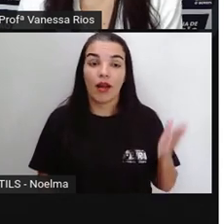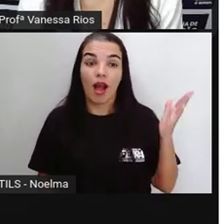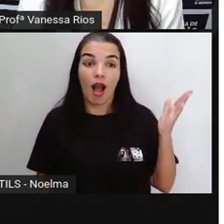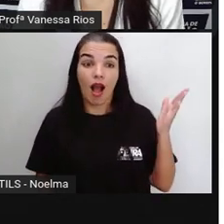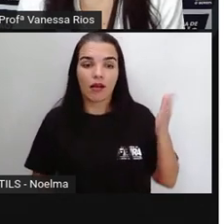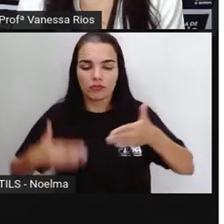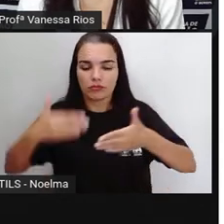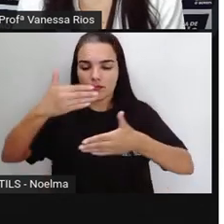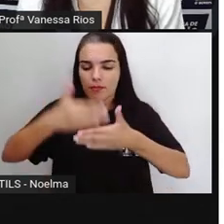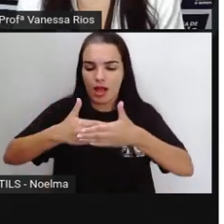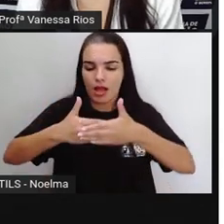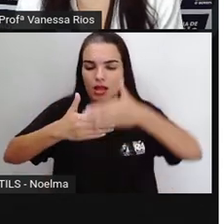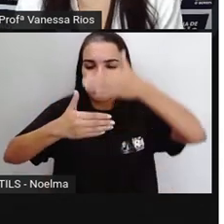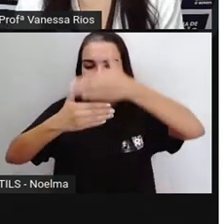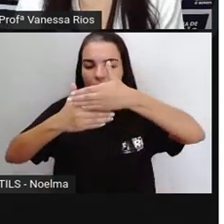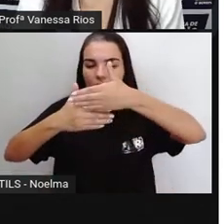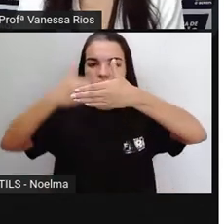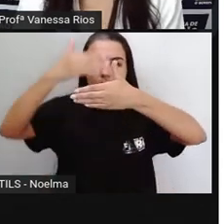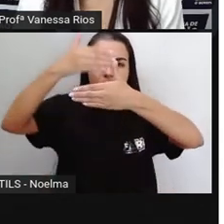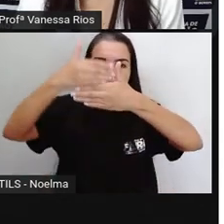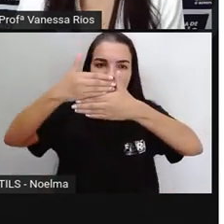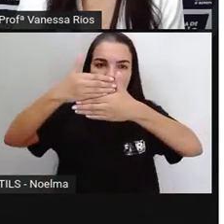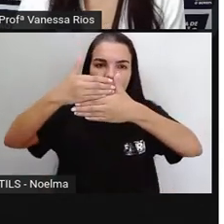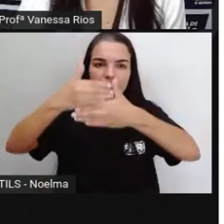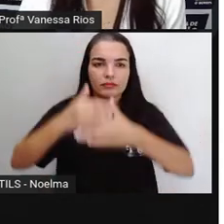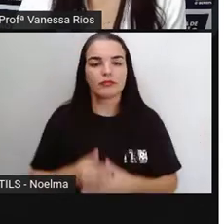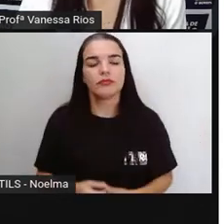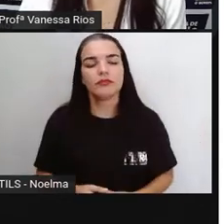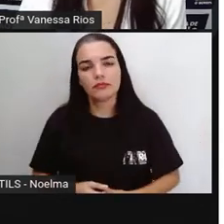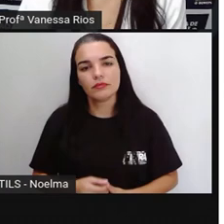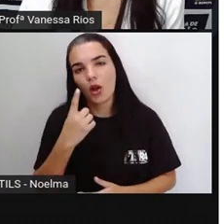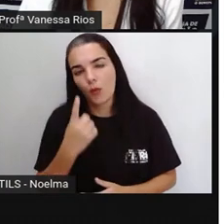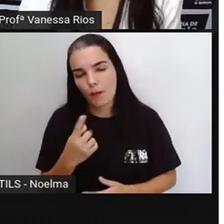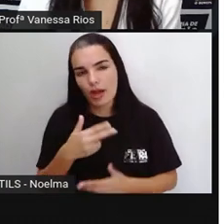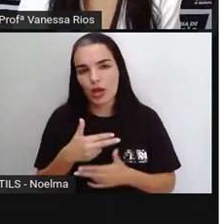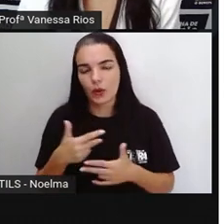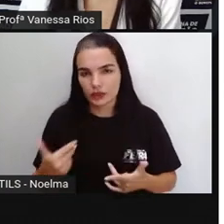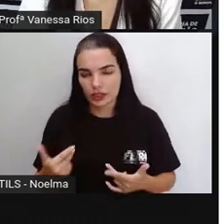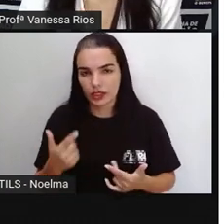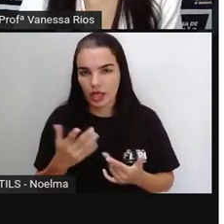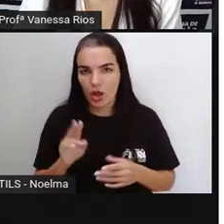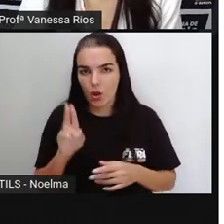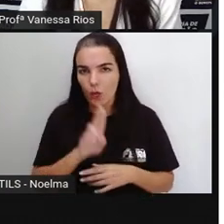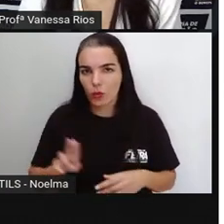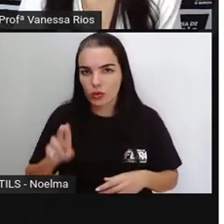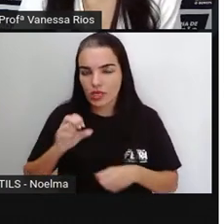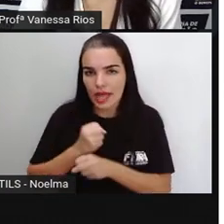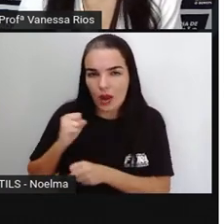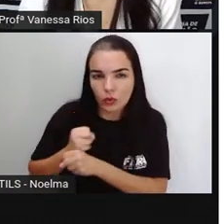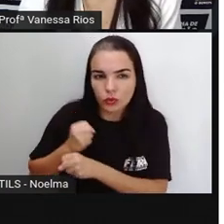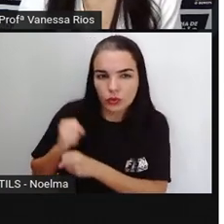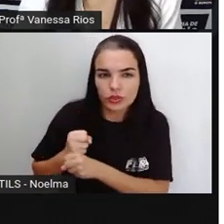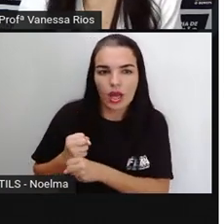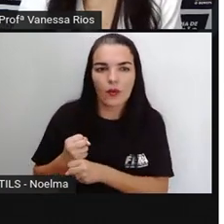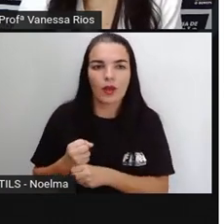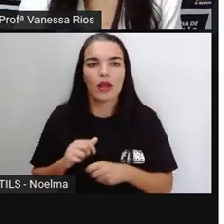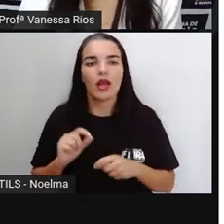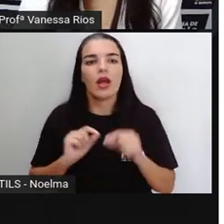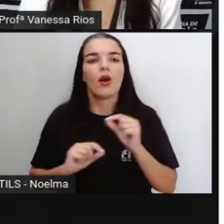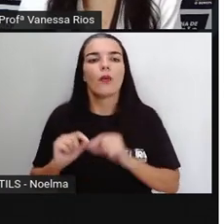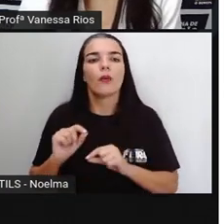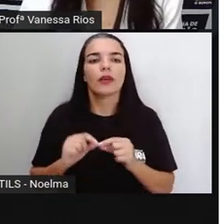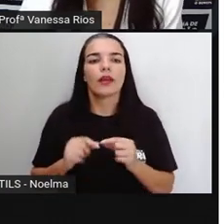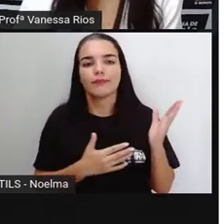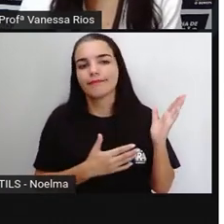Aí a Pró já trouxe agora não para a construção pronta, né? Mas para um material que é utilizado aí para as